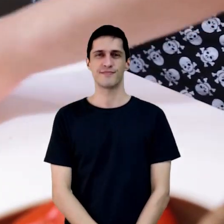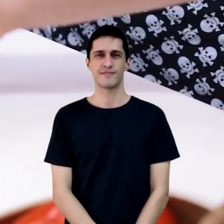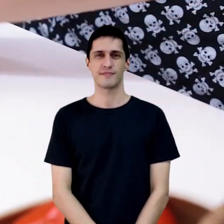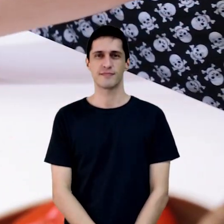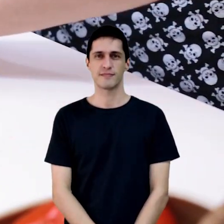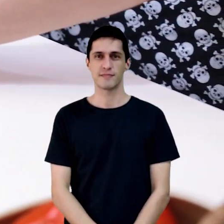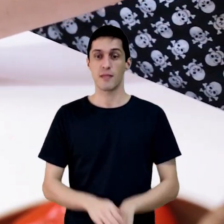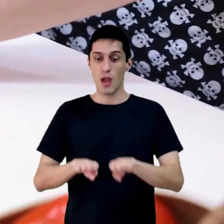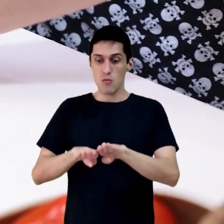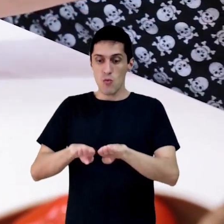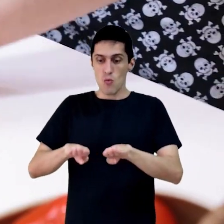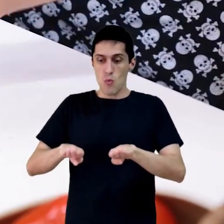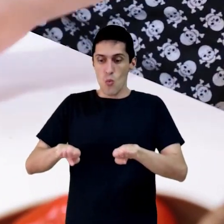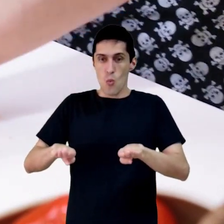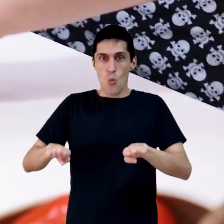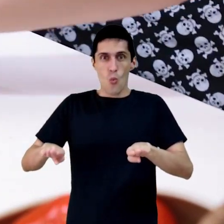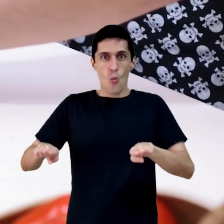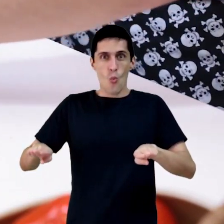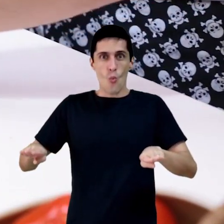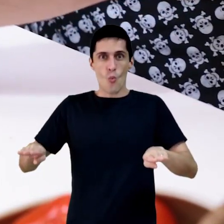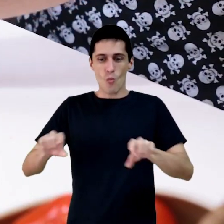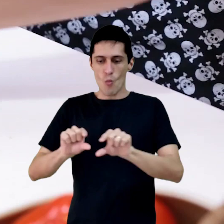Vamos esticar ela, ó, deixar bem.